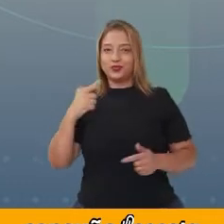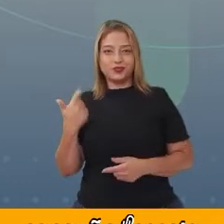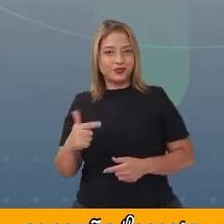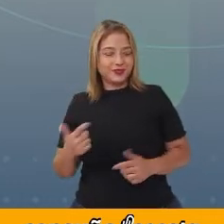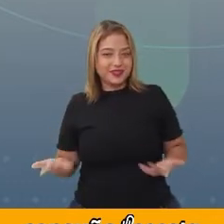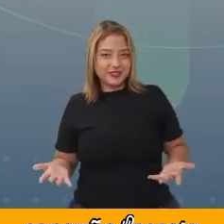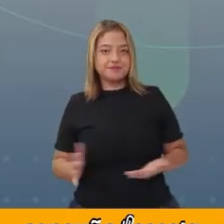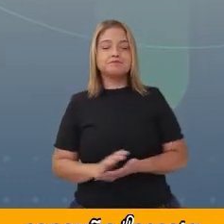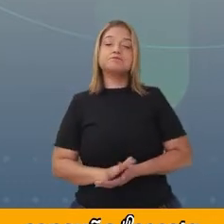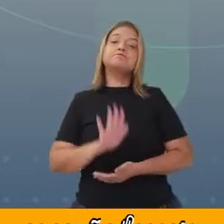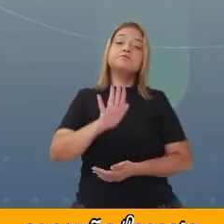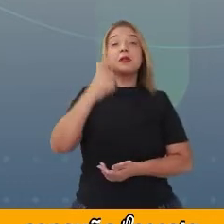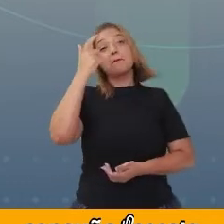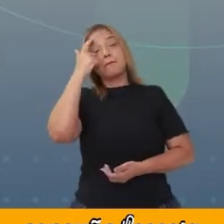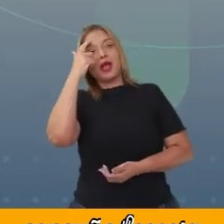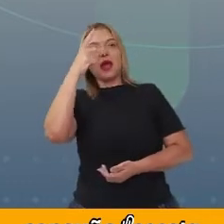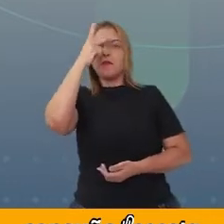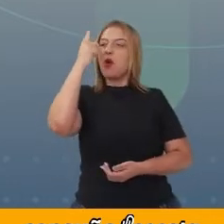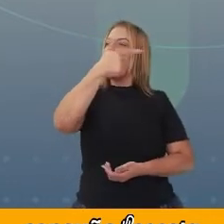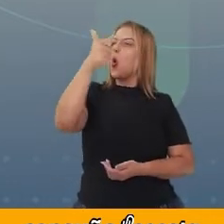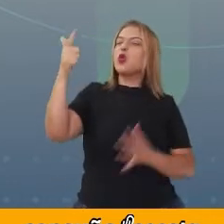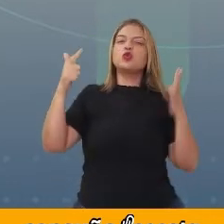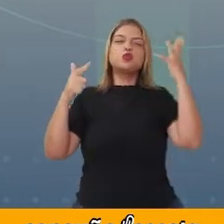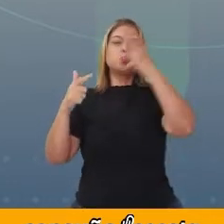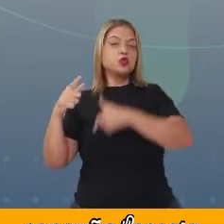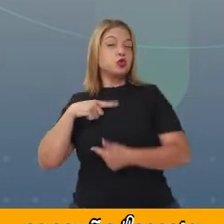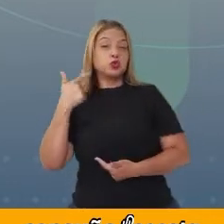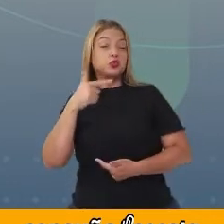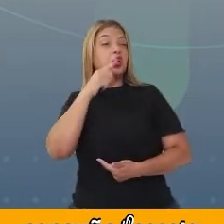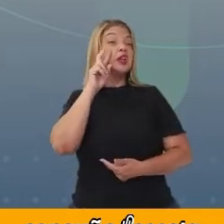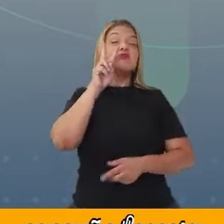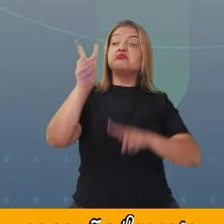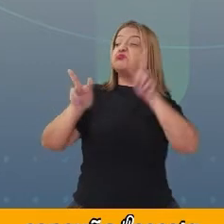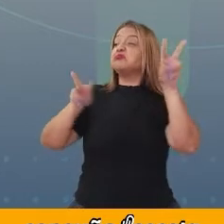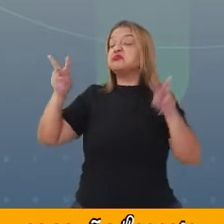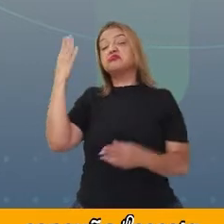seria mais bonito que ele, Narciso não conseguia prestar atenção em ninguém.